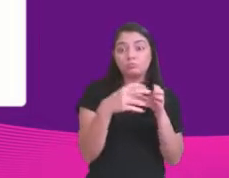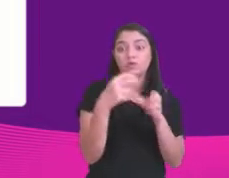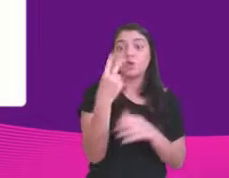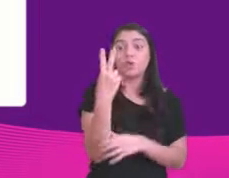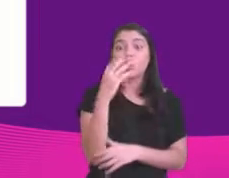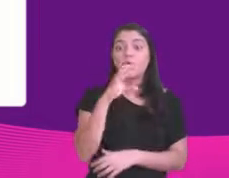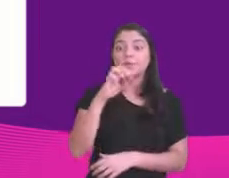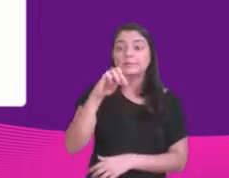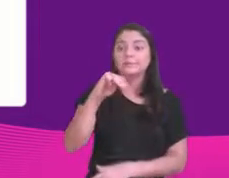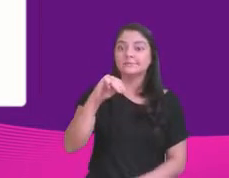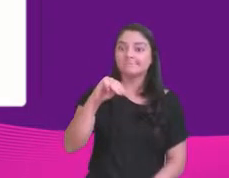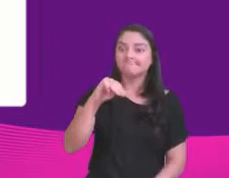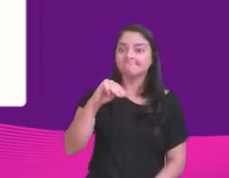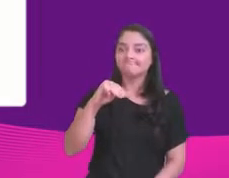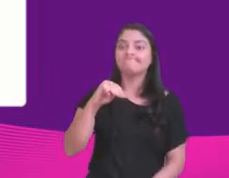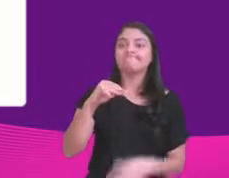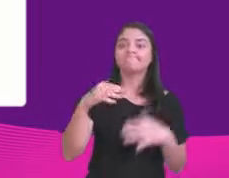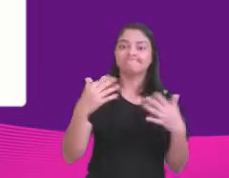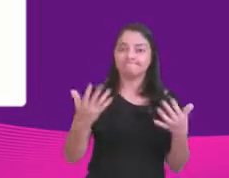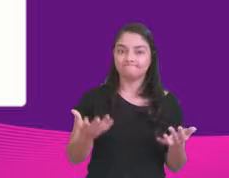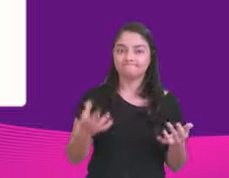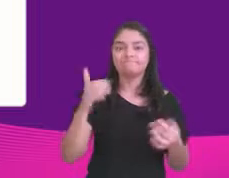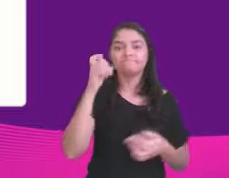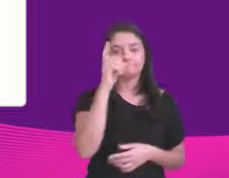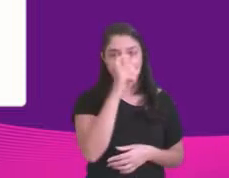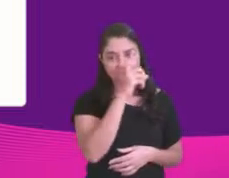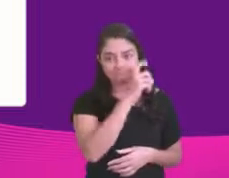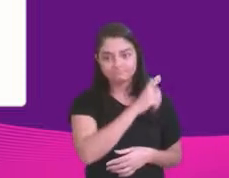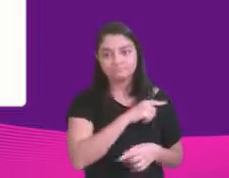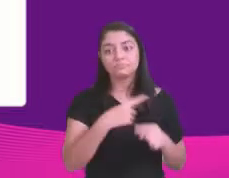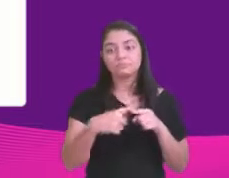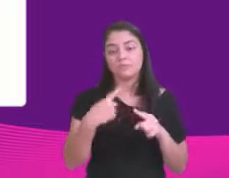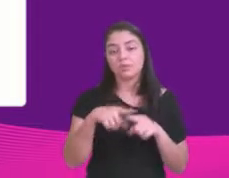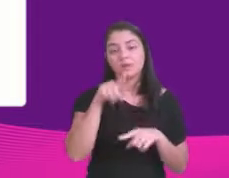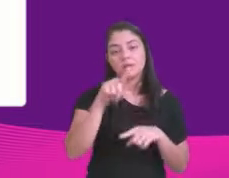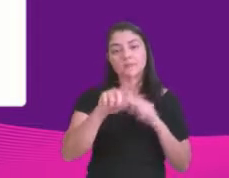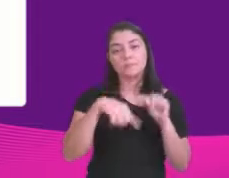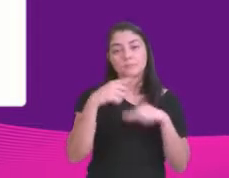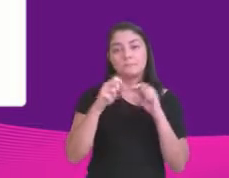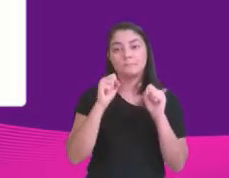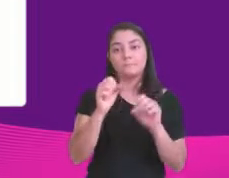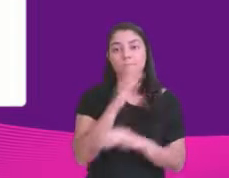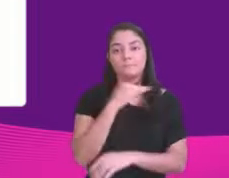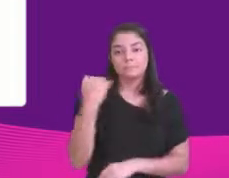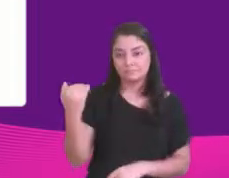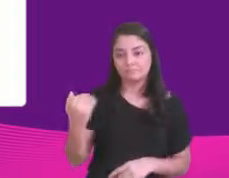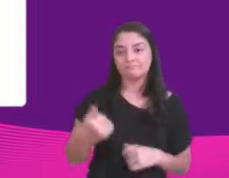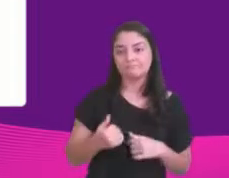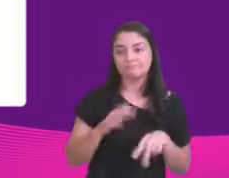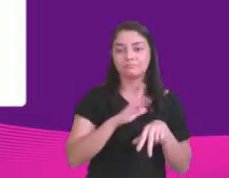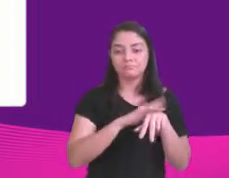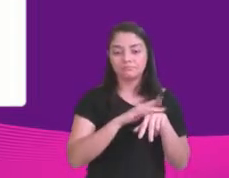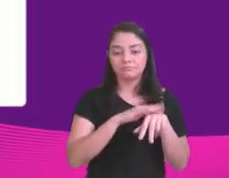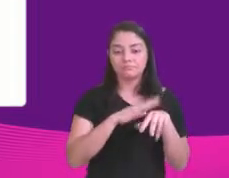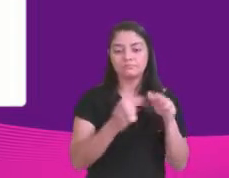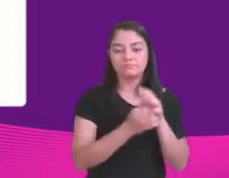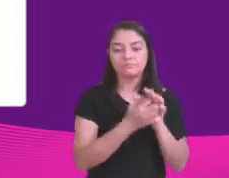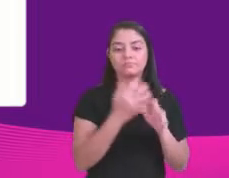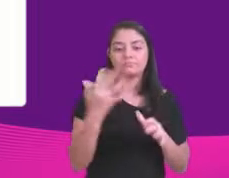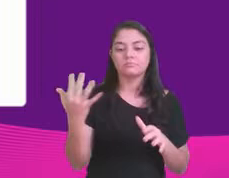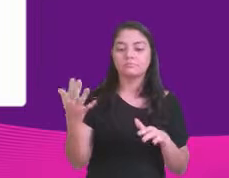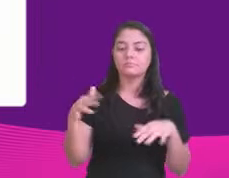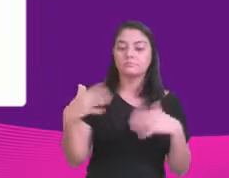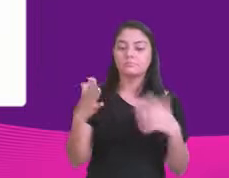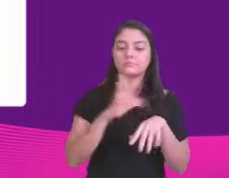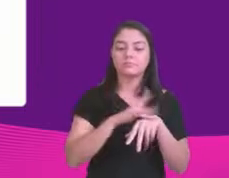aí o prognóstico da paciente realmente cai numa curva de sobrevida inferior à curva de sobrevida das pacientes com doença